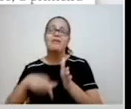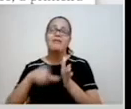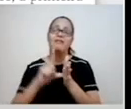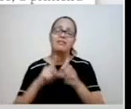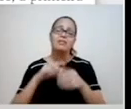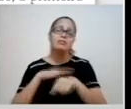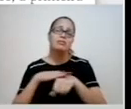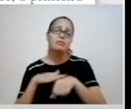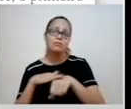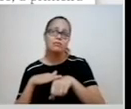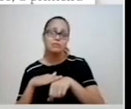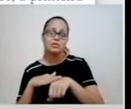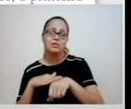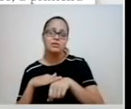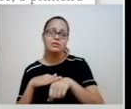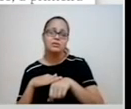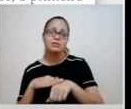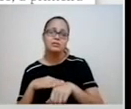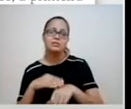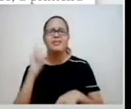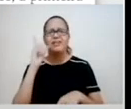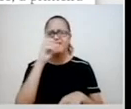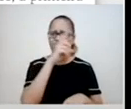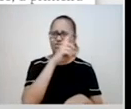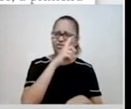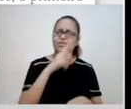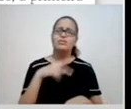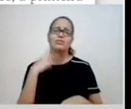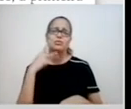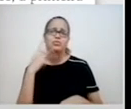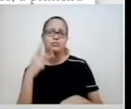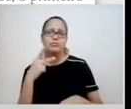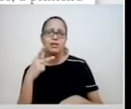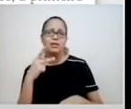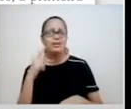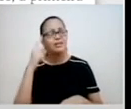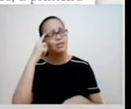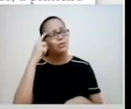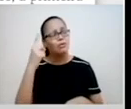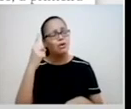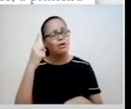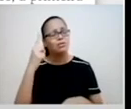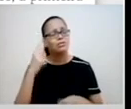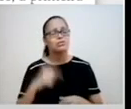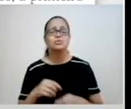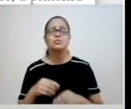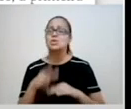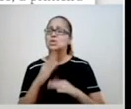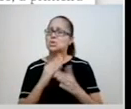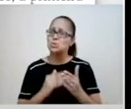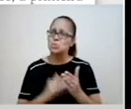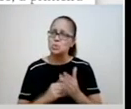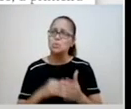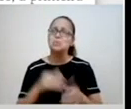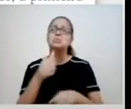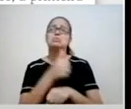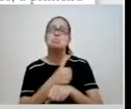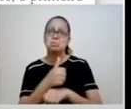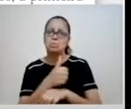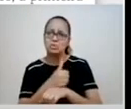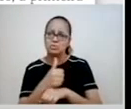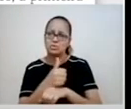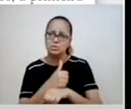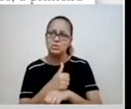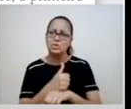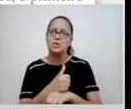é a profissão, eu achei, é um pouco difícil de dizer qual é a profissão, que eu acho que todas elas são profissões e todas elas merecem o